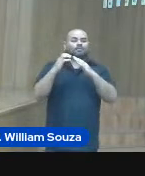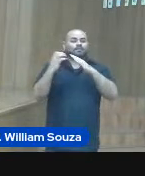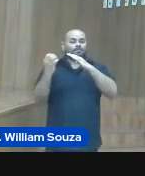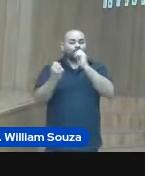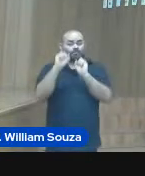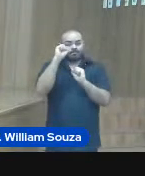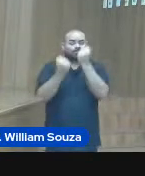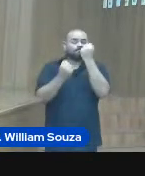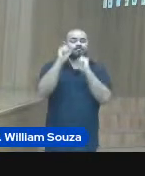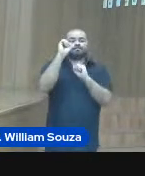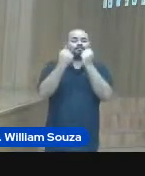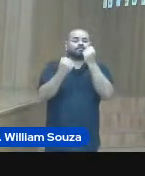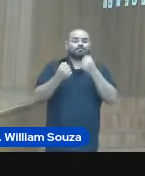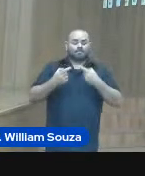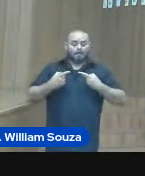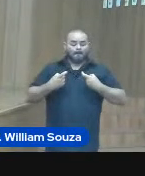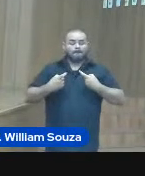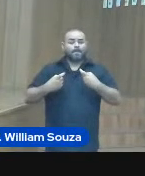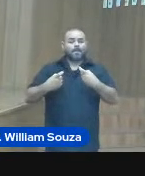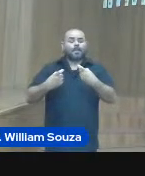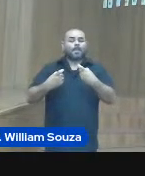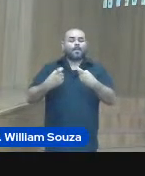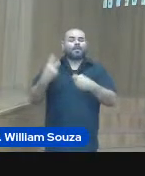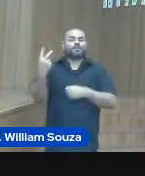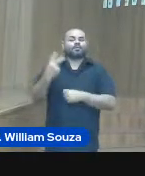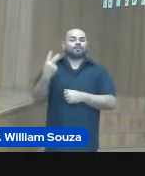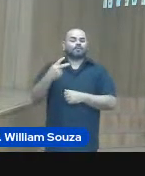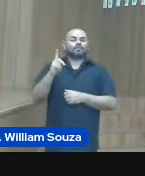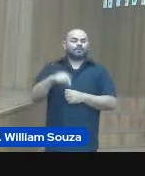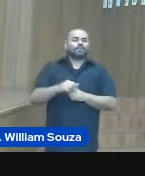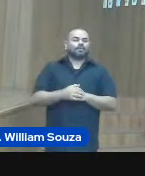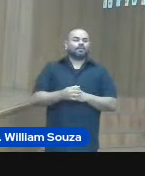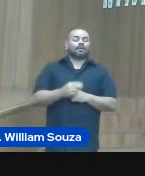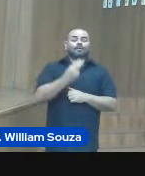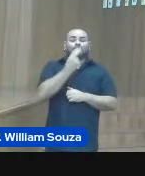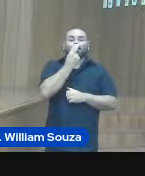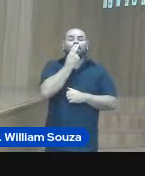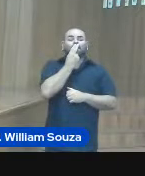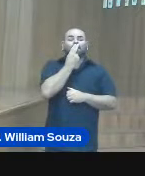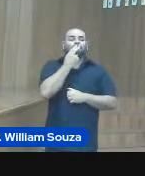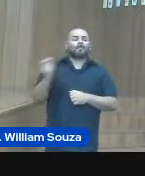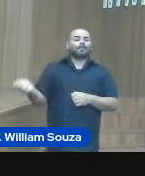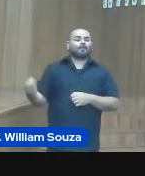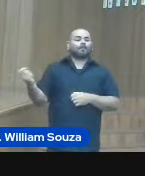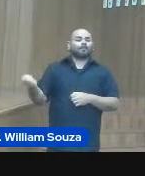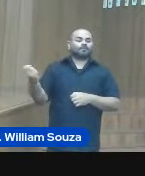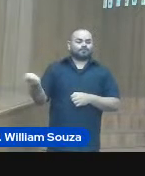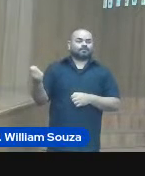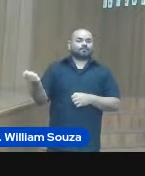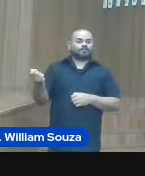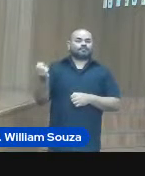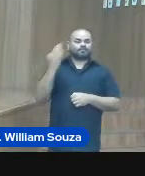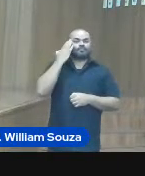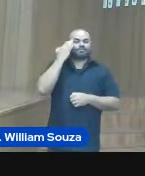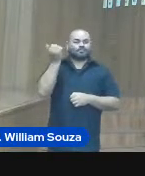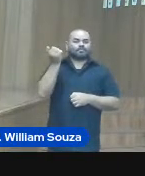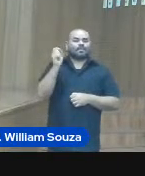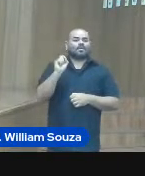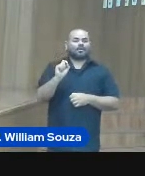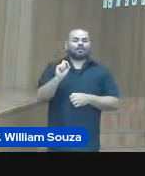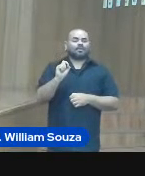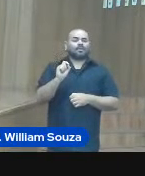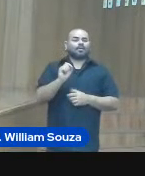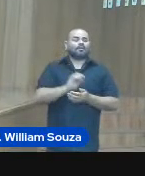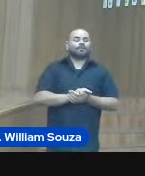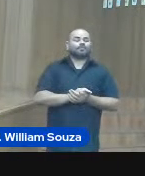durante a Segunda Guerra Mundial. Então aí tem os tempos modernos do Chaplin, por exemplo, uma coisa curiosa que faz